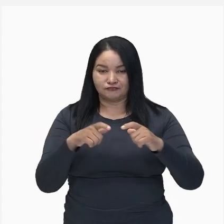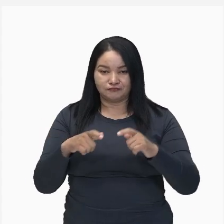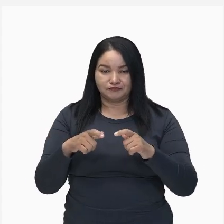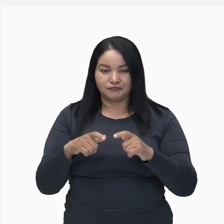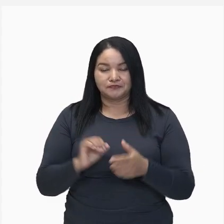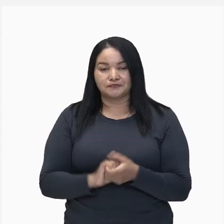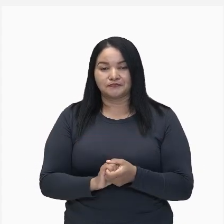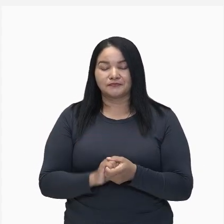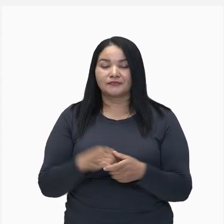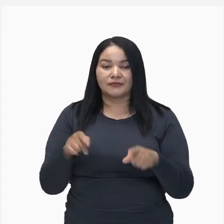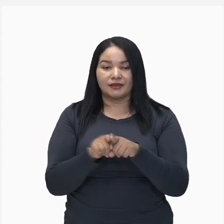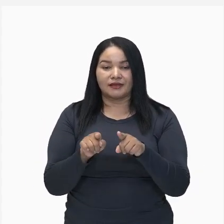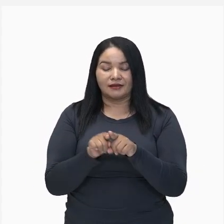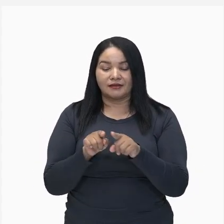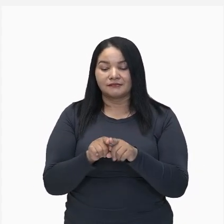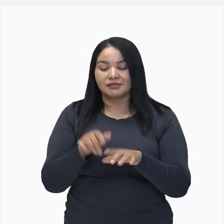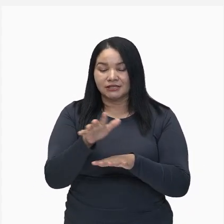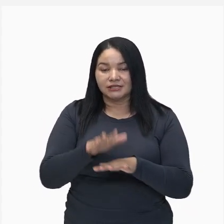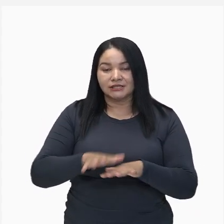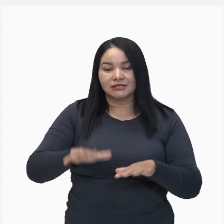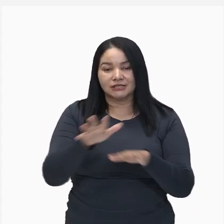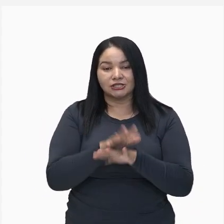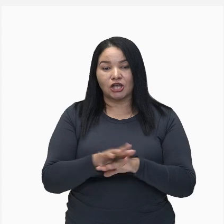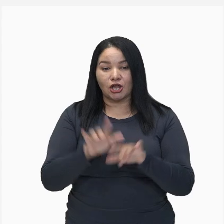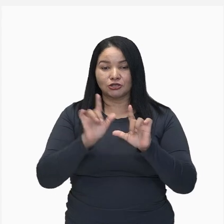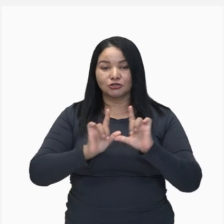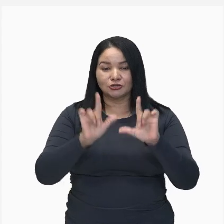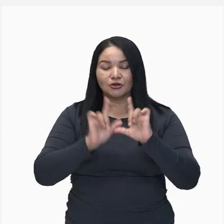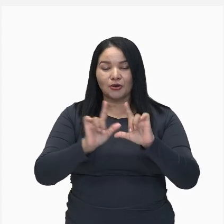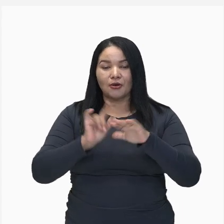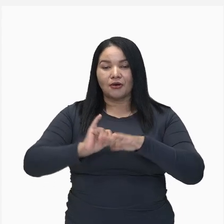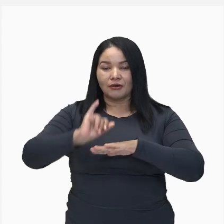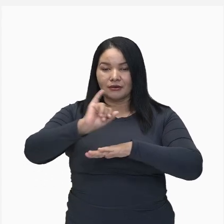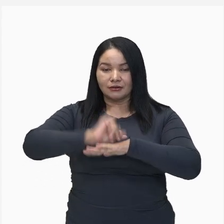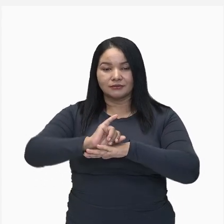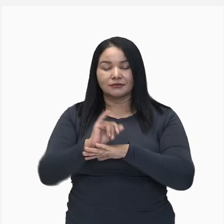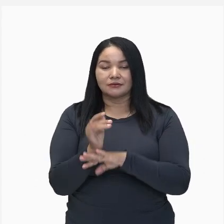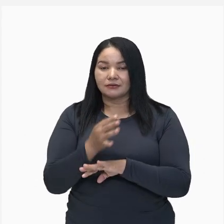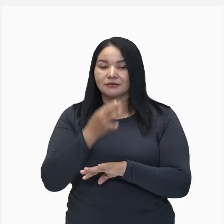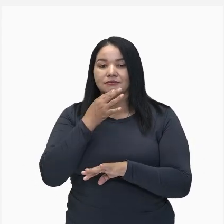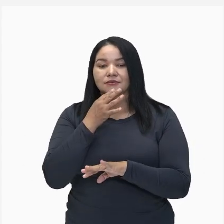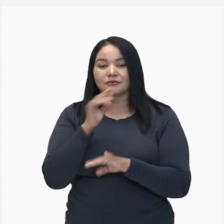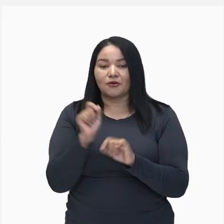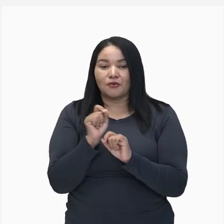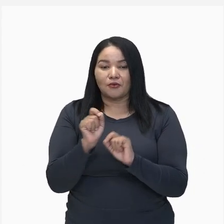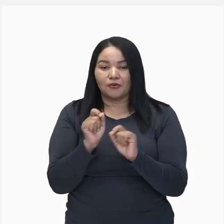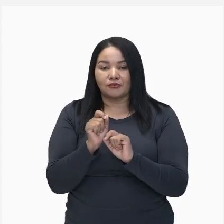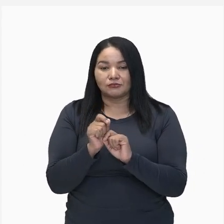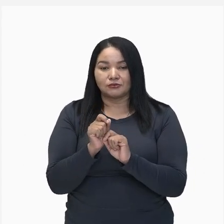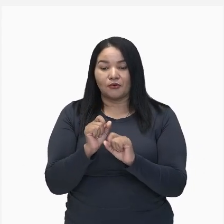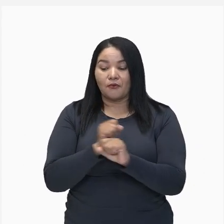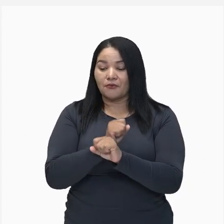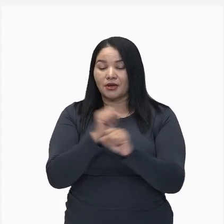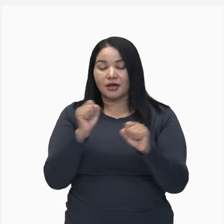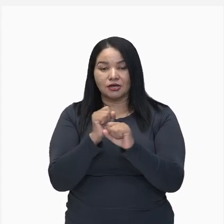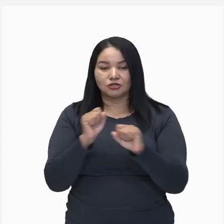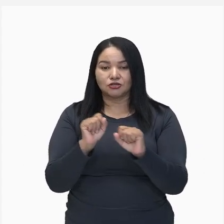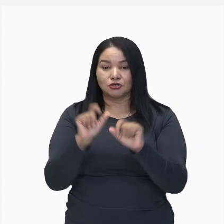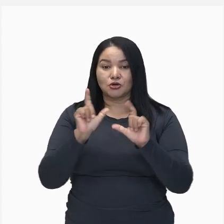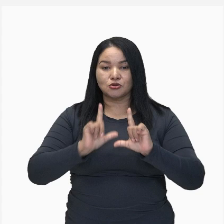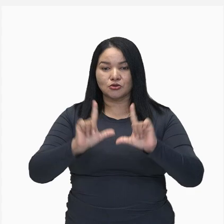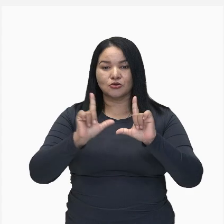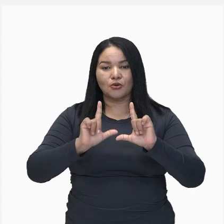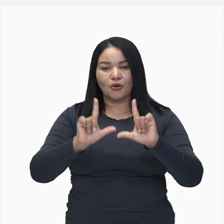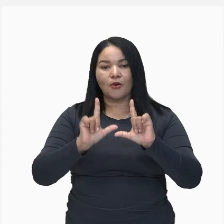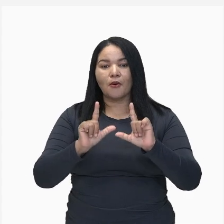de Tóquio, gente, que vai ser aí a capital, ela vai ser conhecida como Grande Tóquio, né? É a